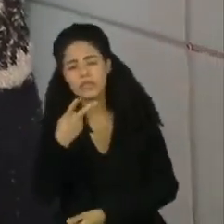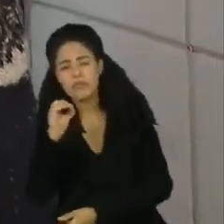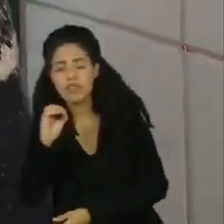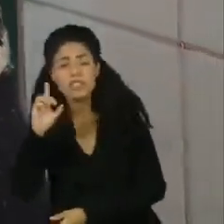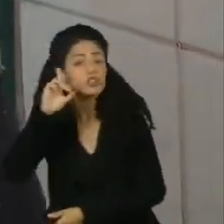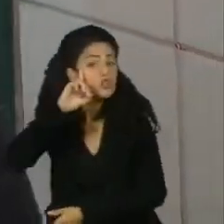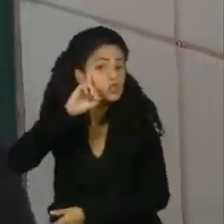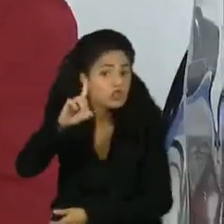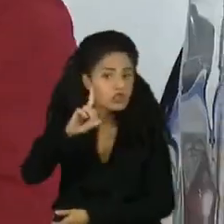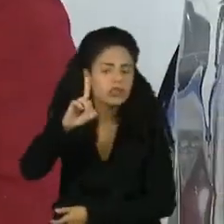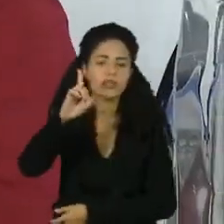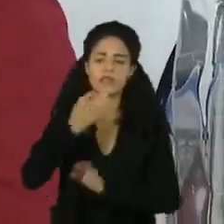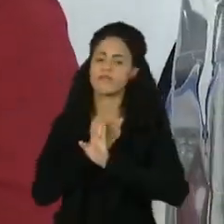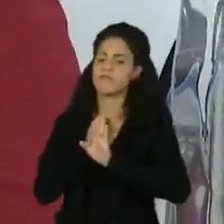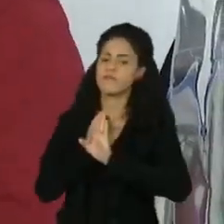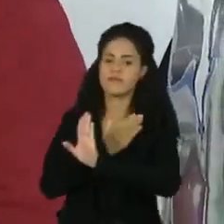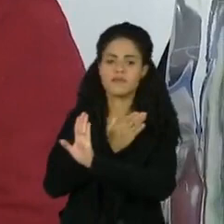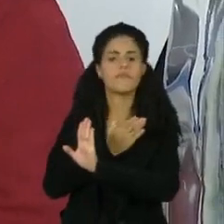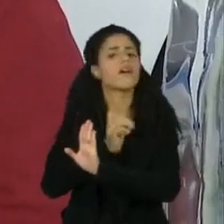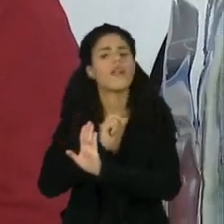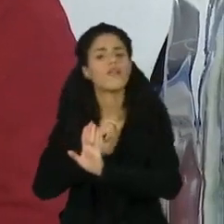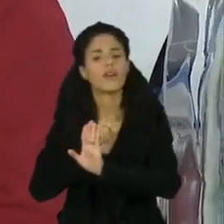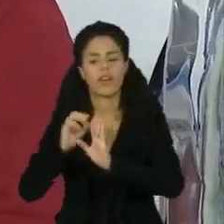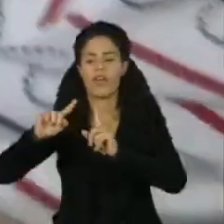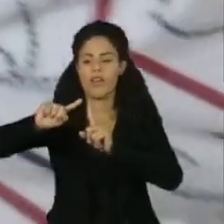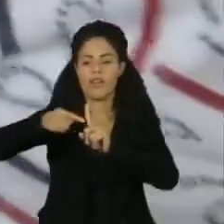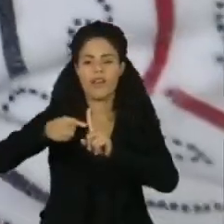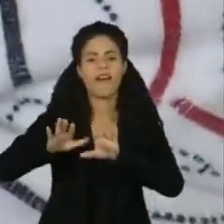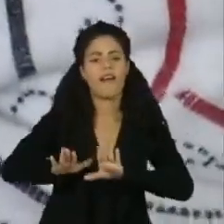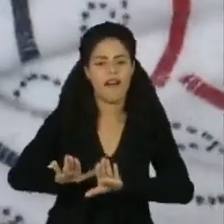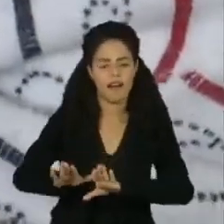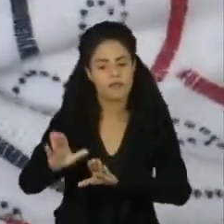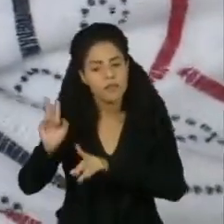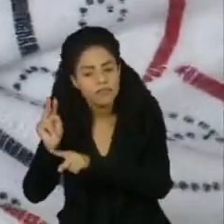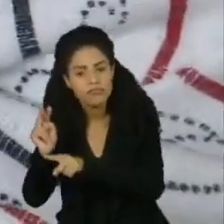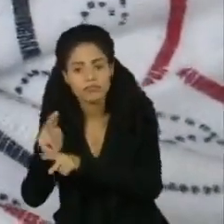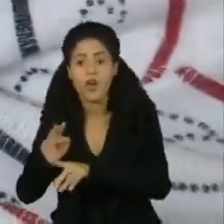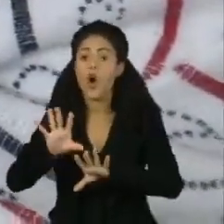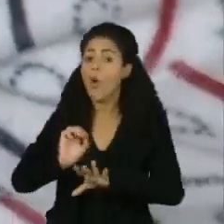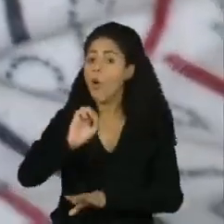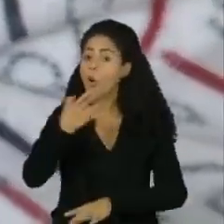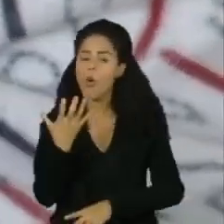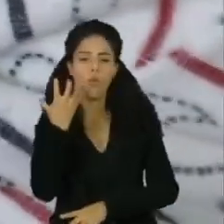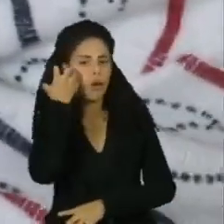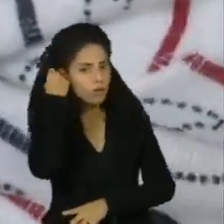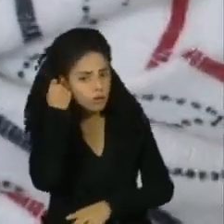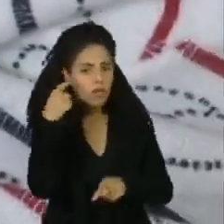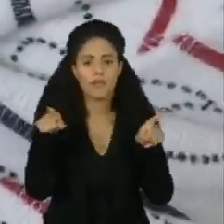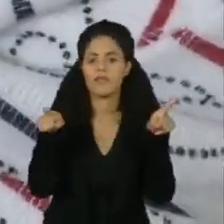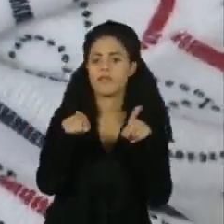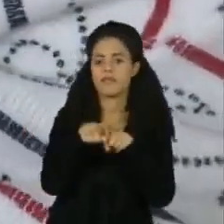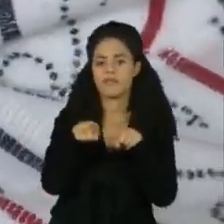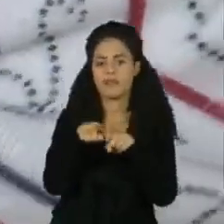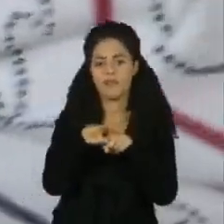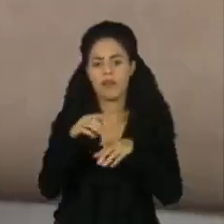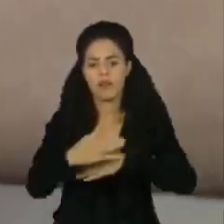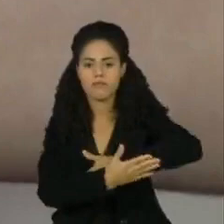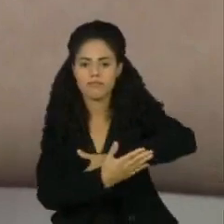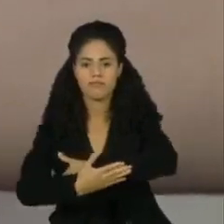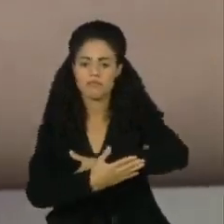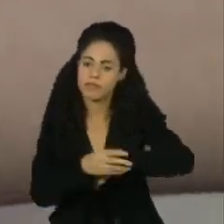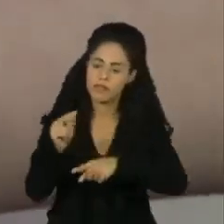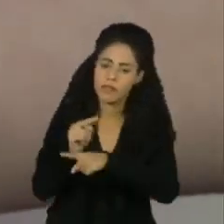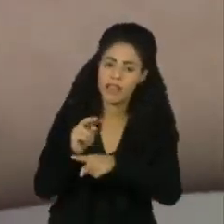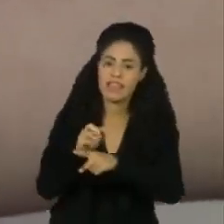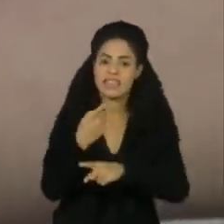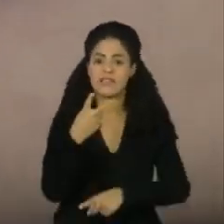dias garantidos para isso, podendo começar antes do parto. Para quem adotou uma criança, a mesma garantia é concedida pela CLT.